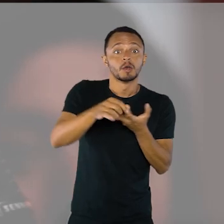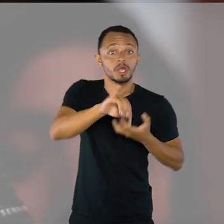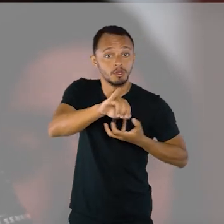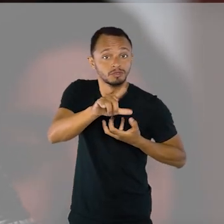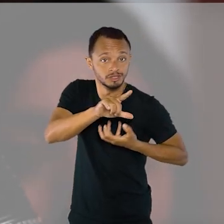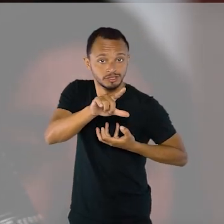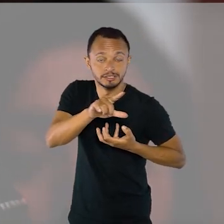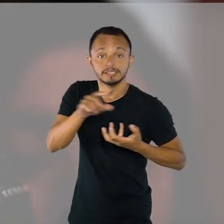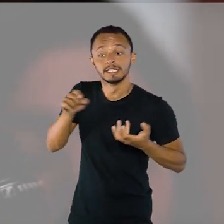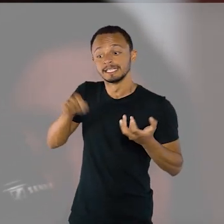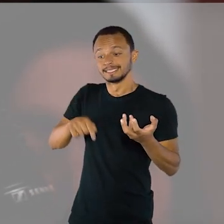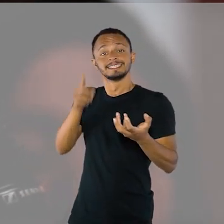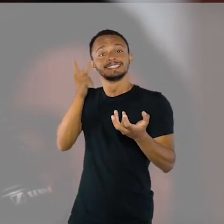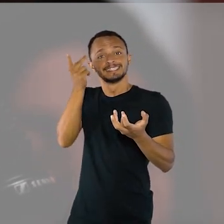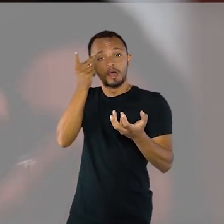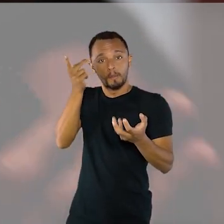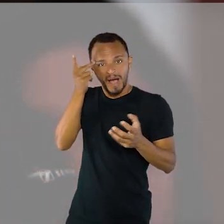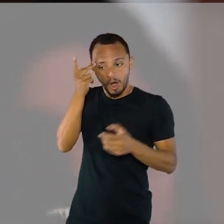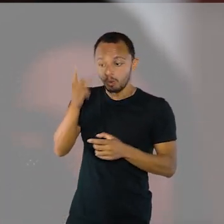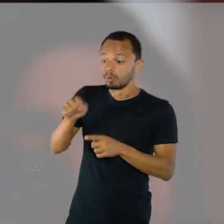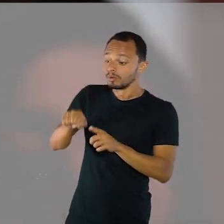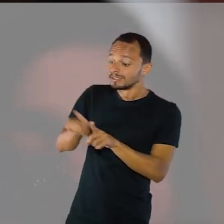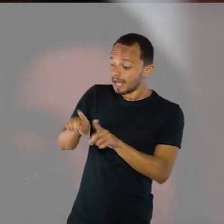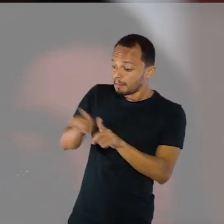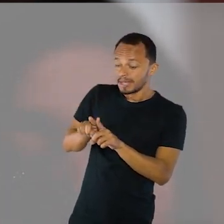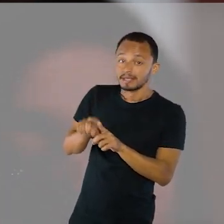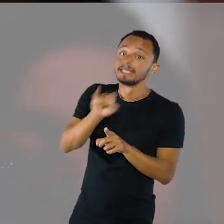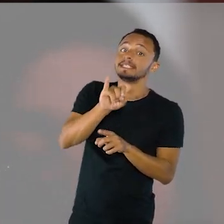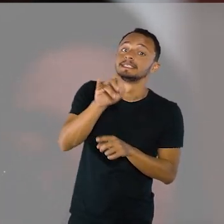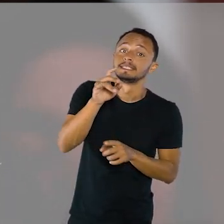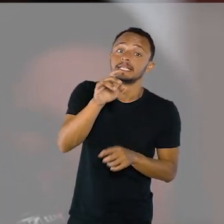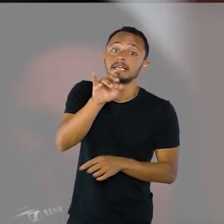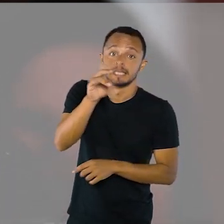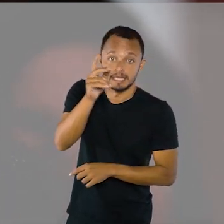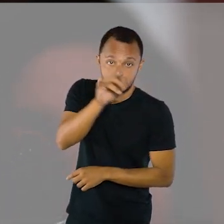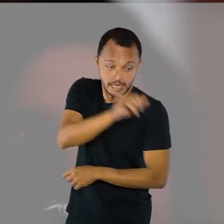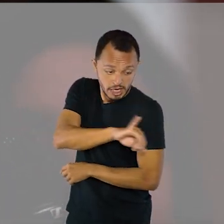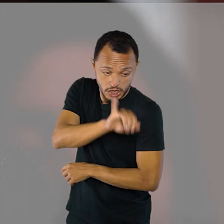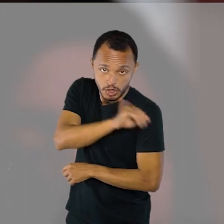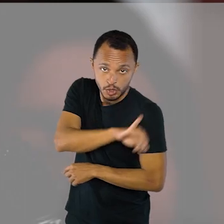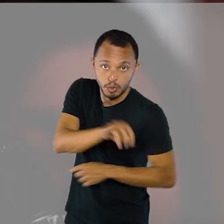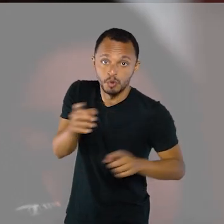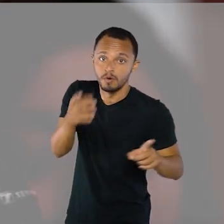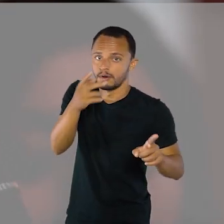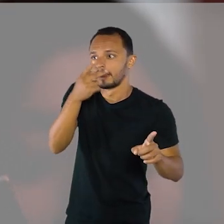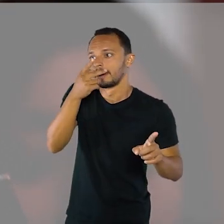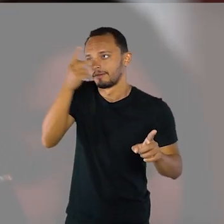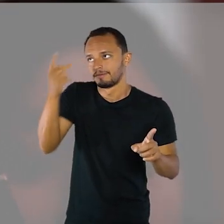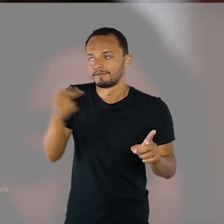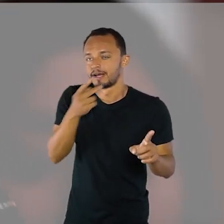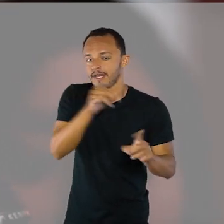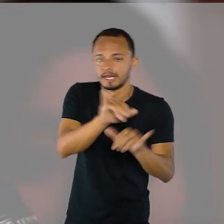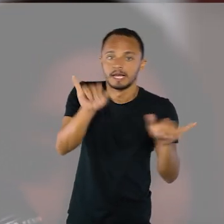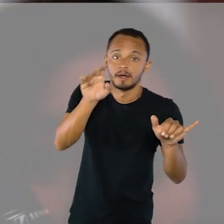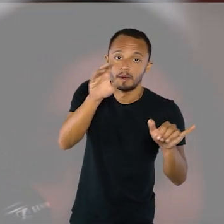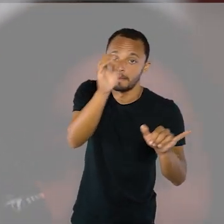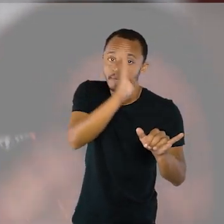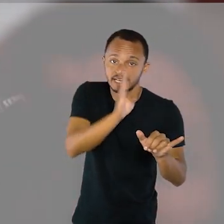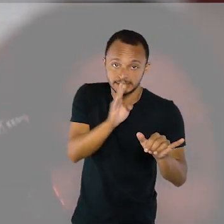grande disputa, né, em relação... Se o Rio de Janeiro conta a história do Brasil a partir da vinda da corte, em 1808,